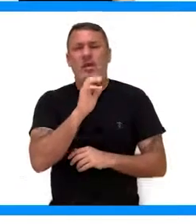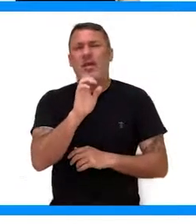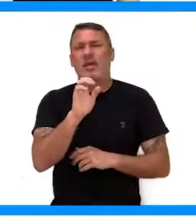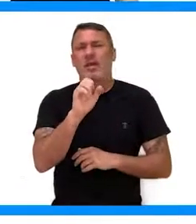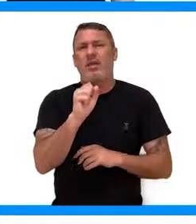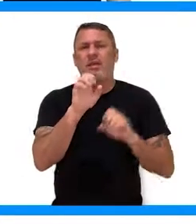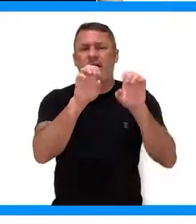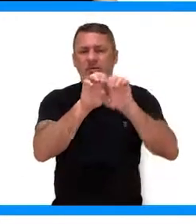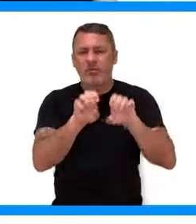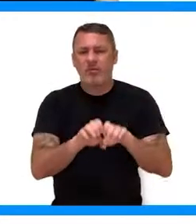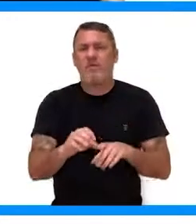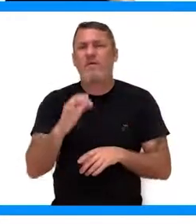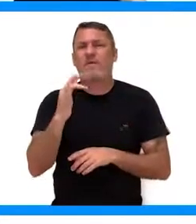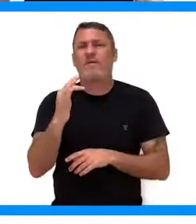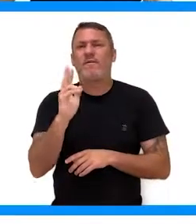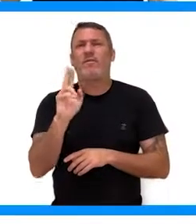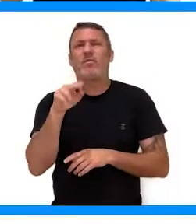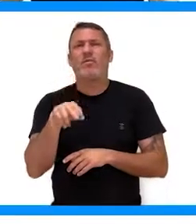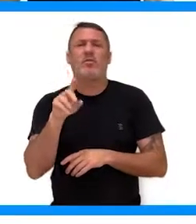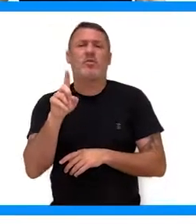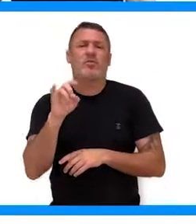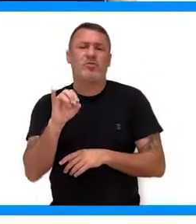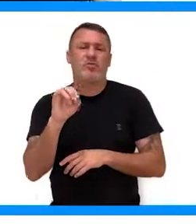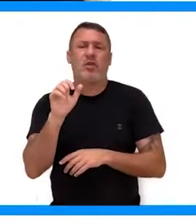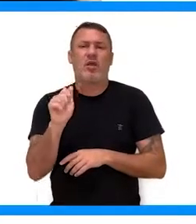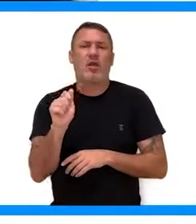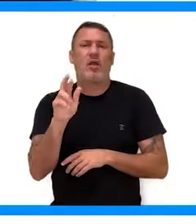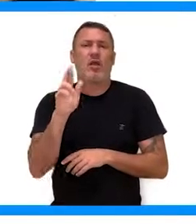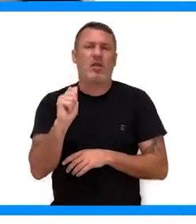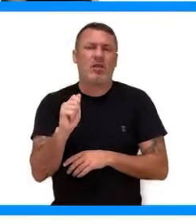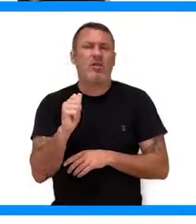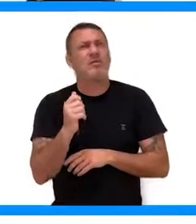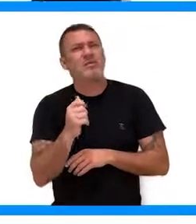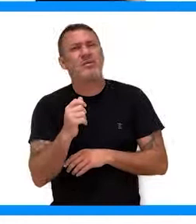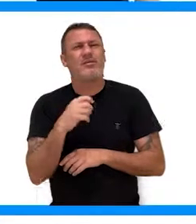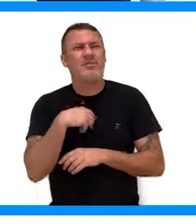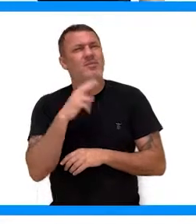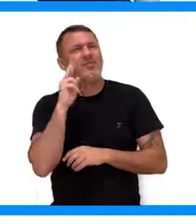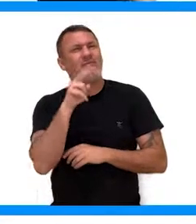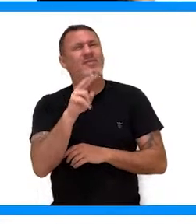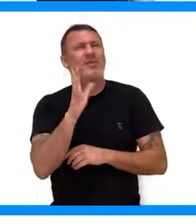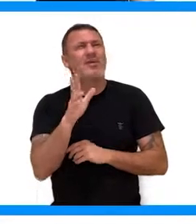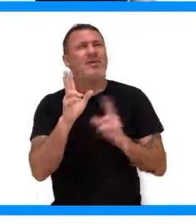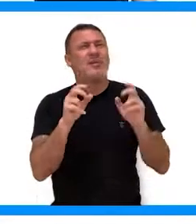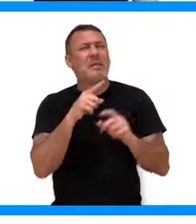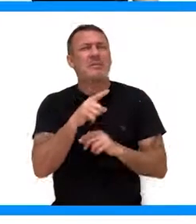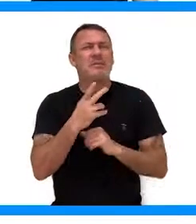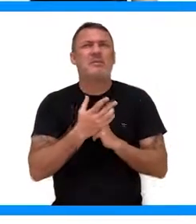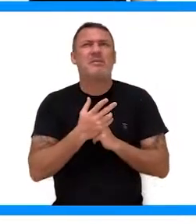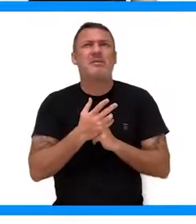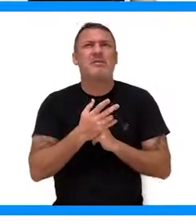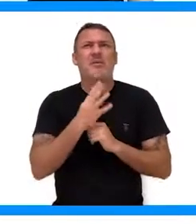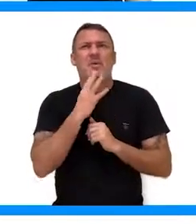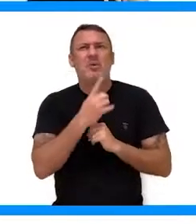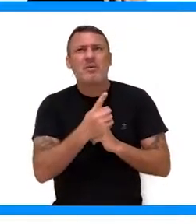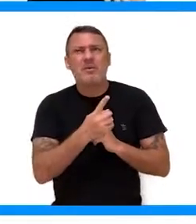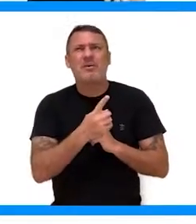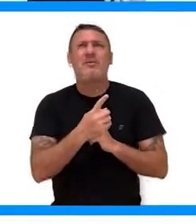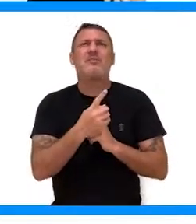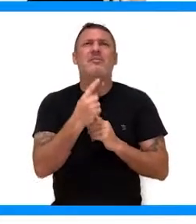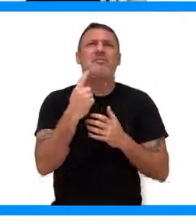fundiária? Professor, eu já vi esse termo em diversas questões, já me perguntaram, não